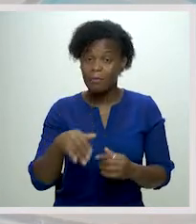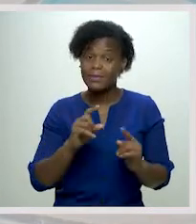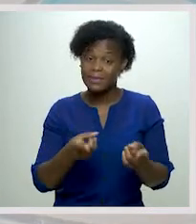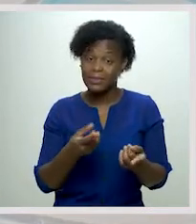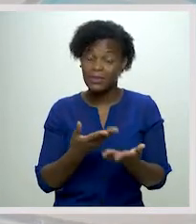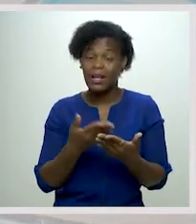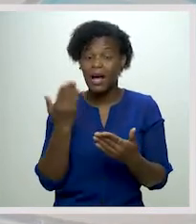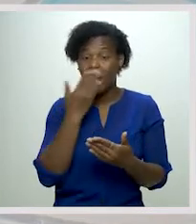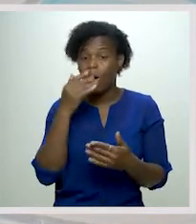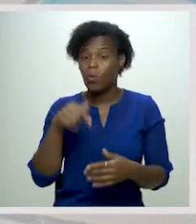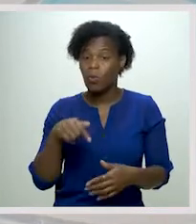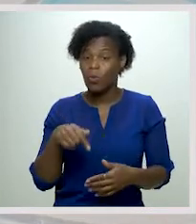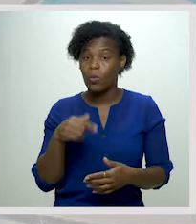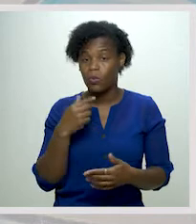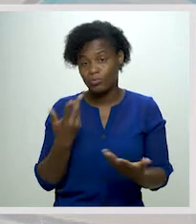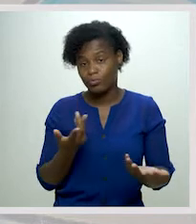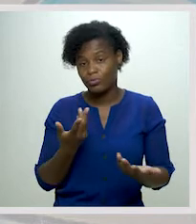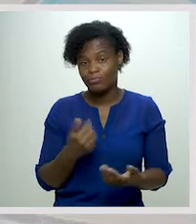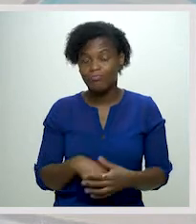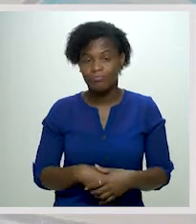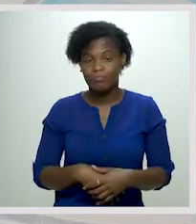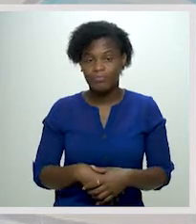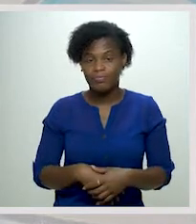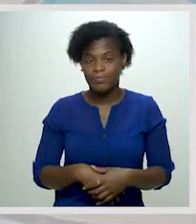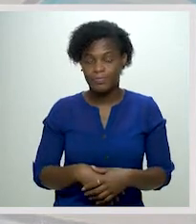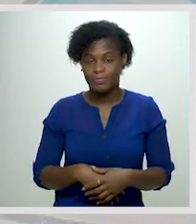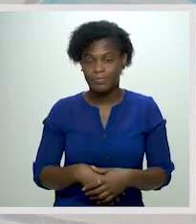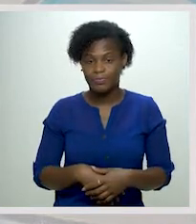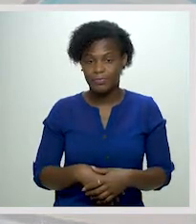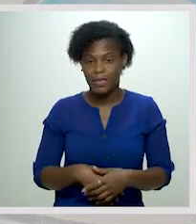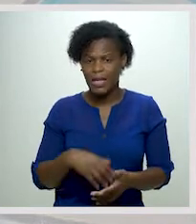dar início à nossa lição propriamente dita de hoje.